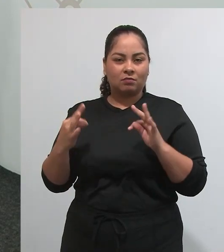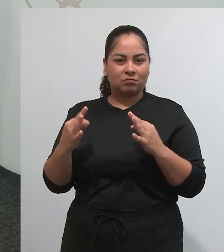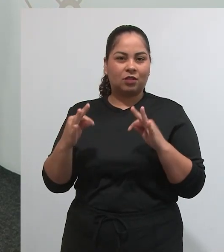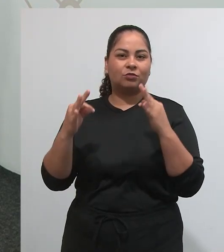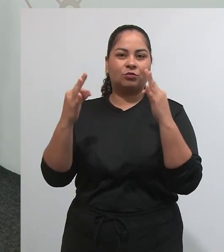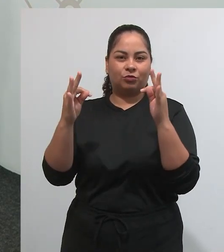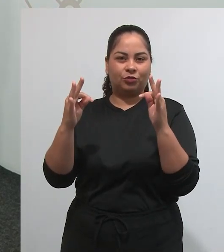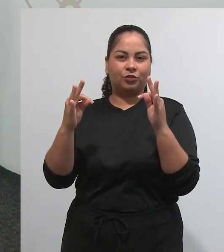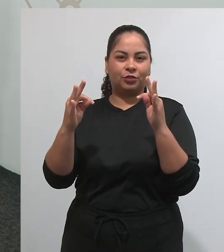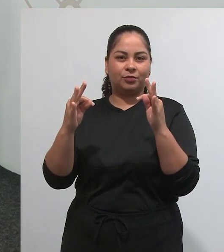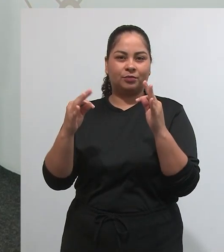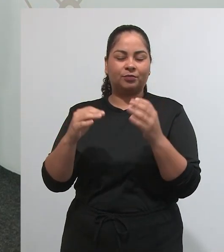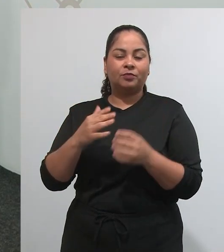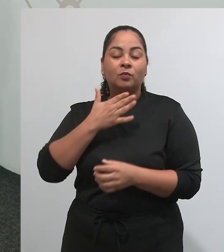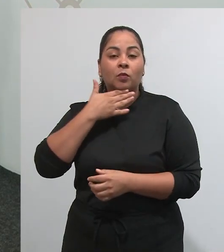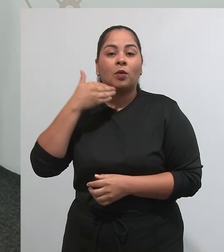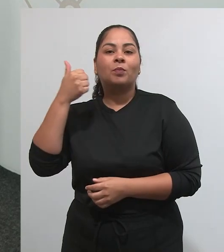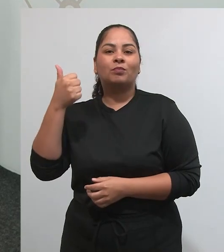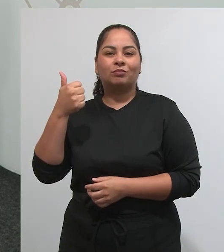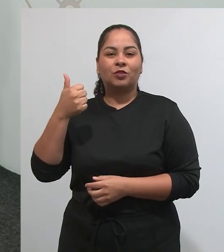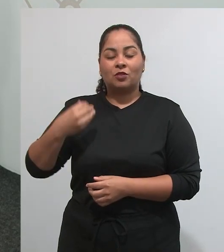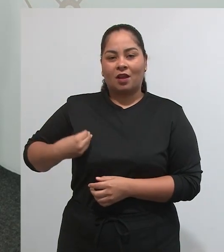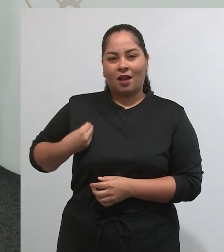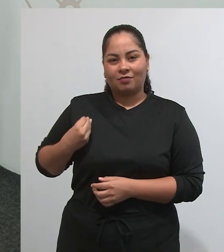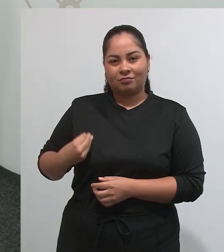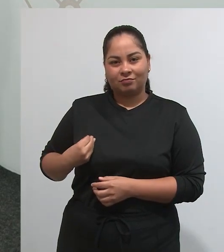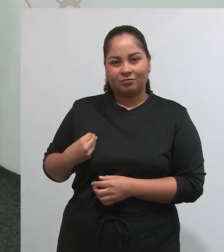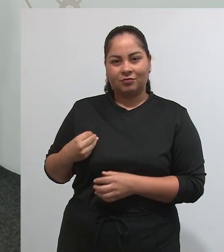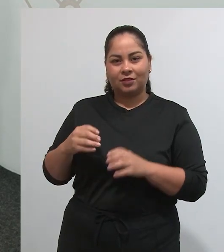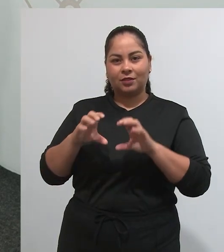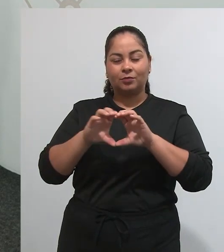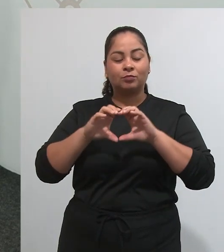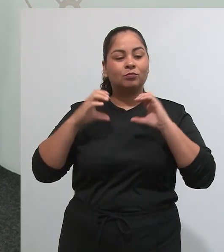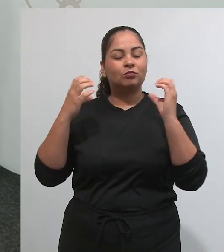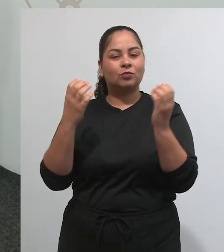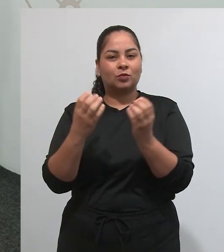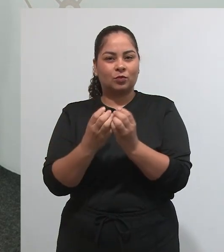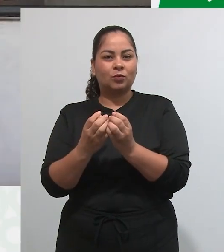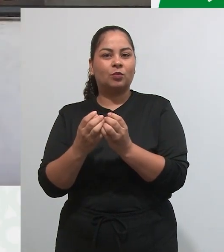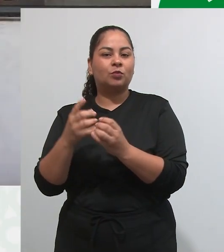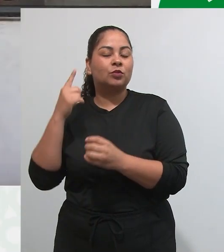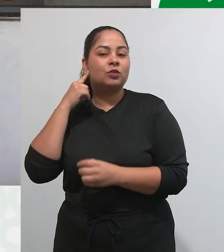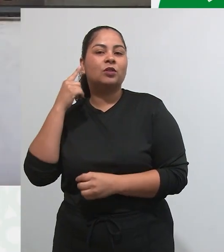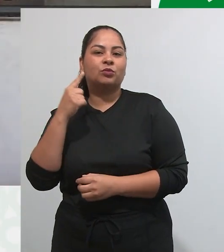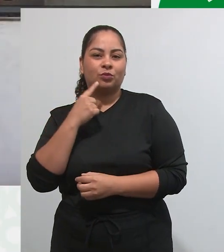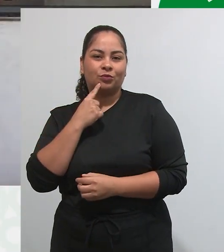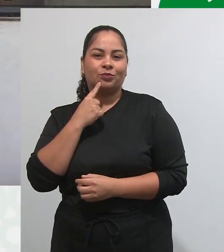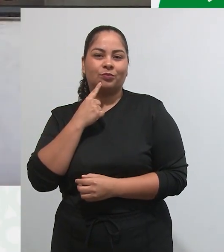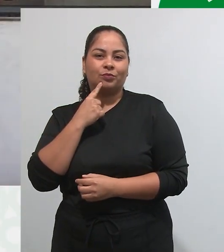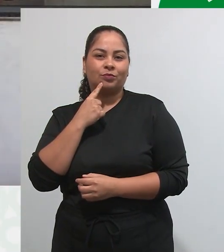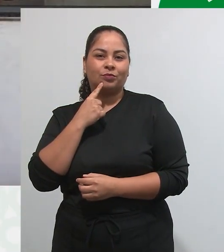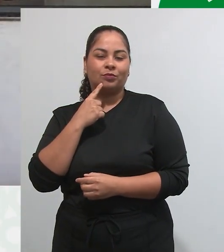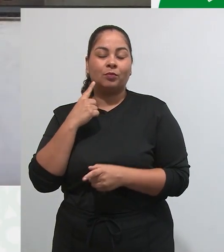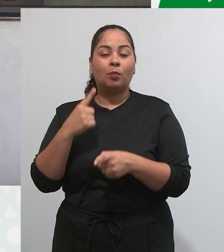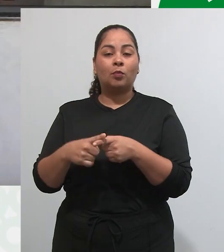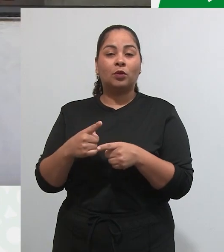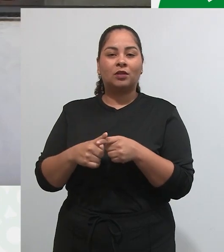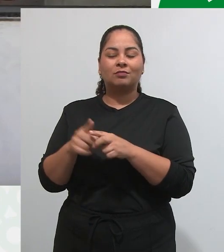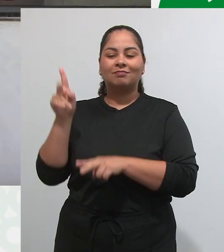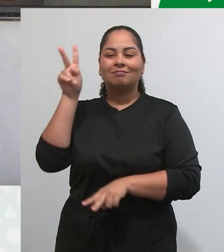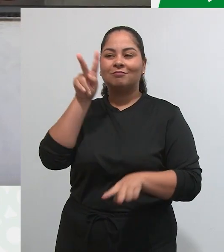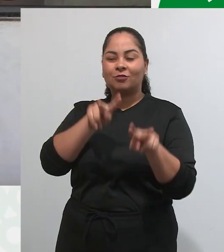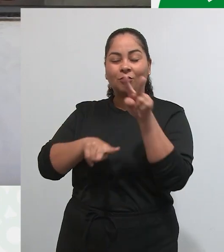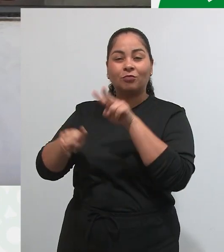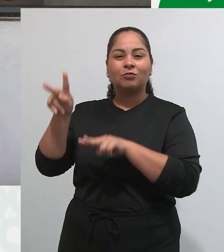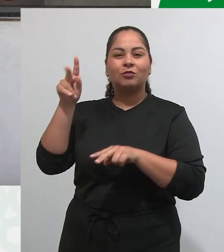as tecnologias elas estão melhorando a vida da comunidade surda, está, porque eles